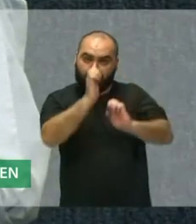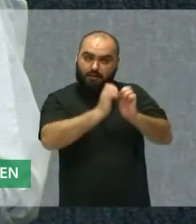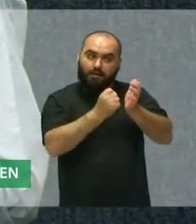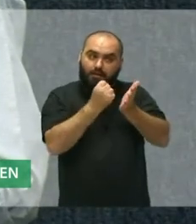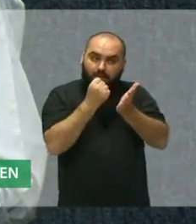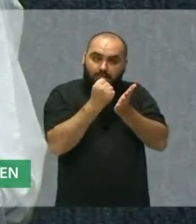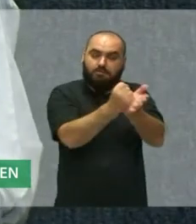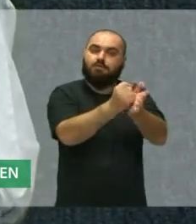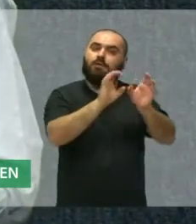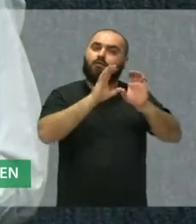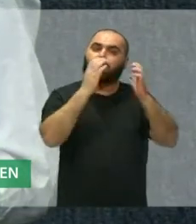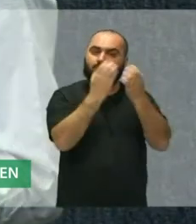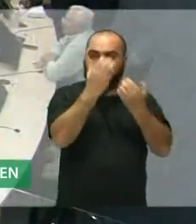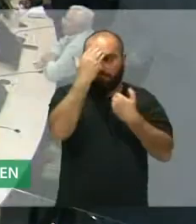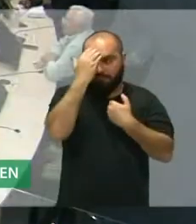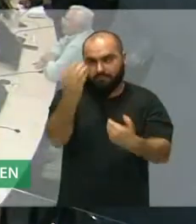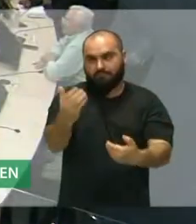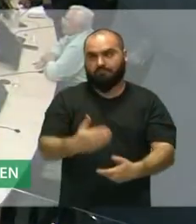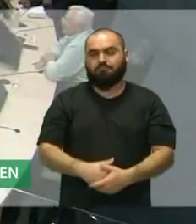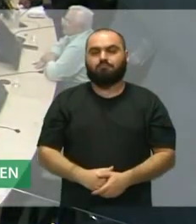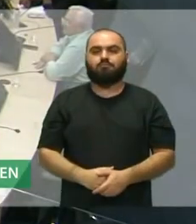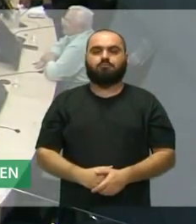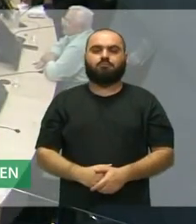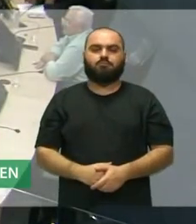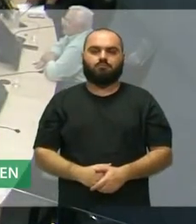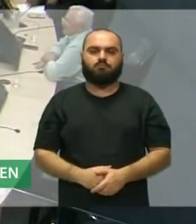a comunidade? Obrigado.